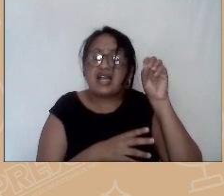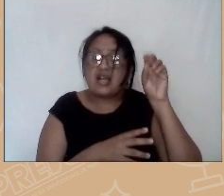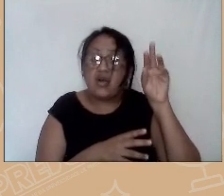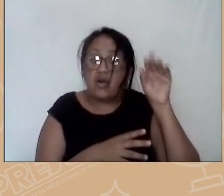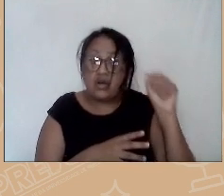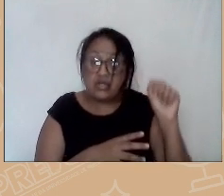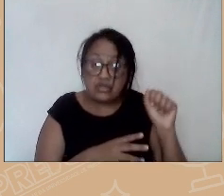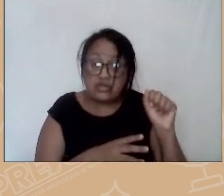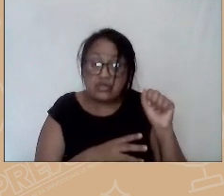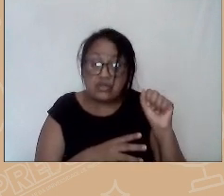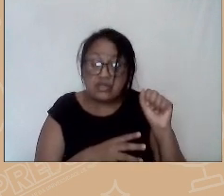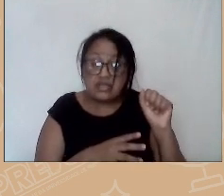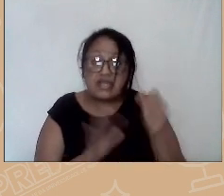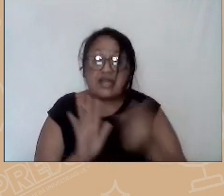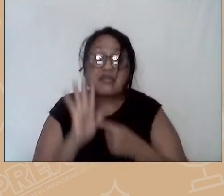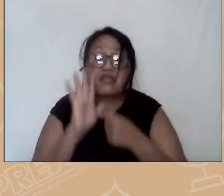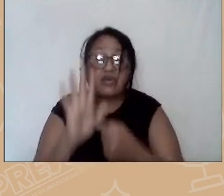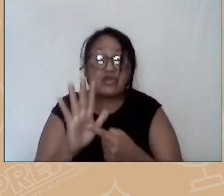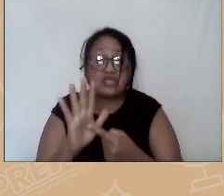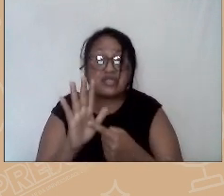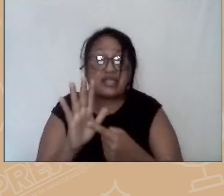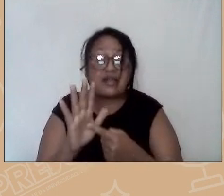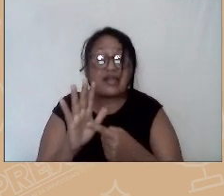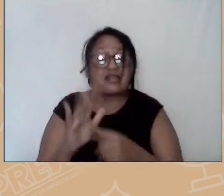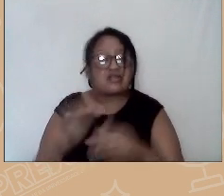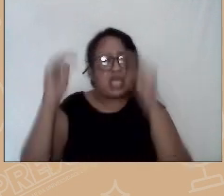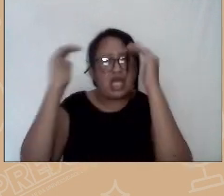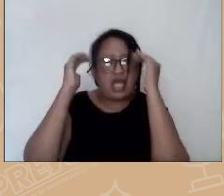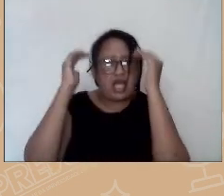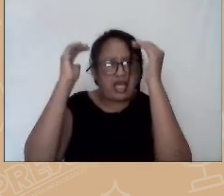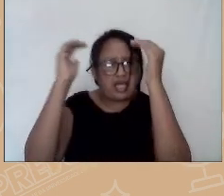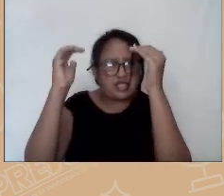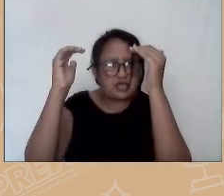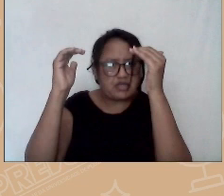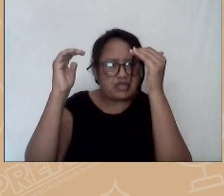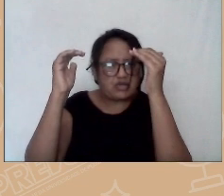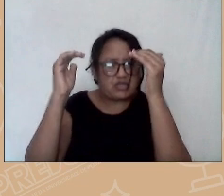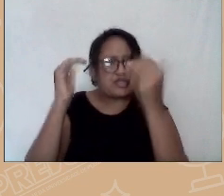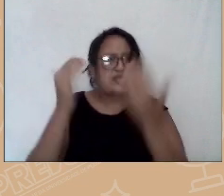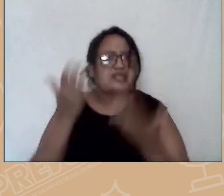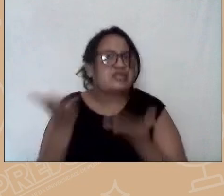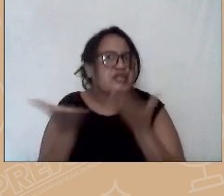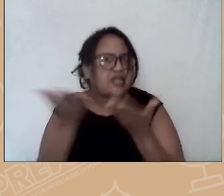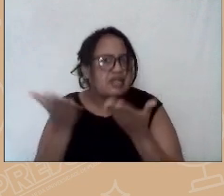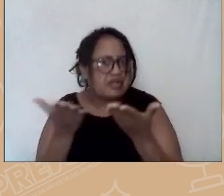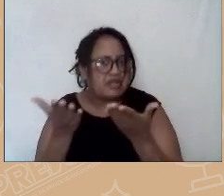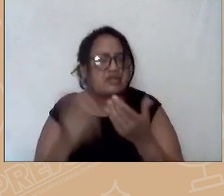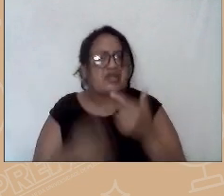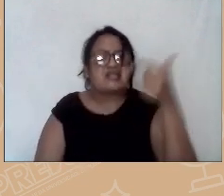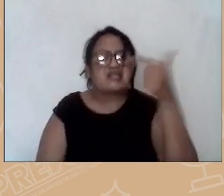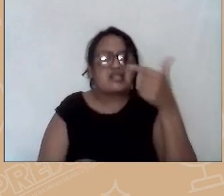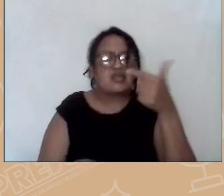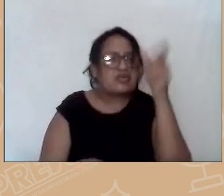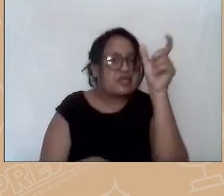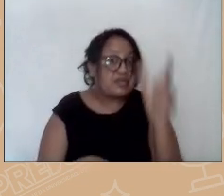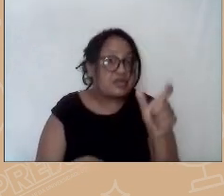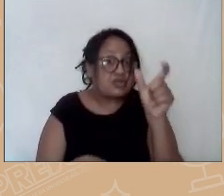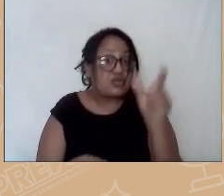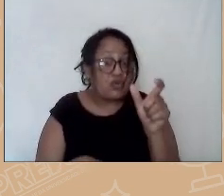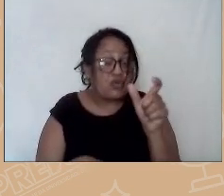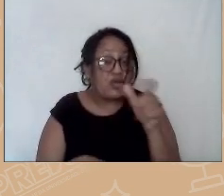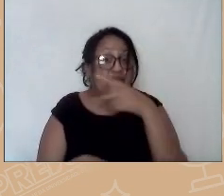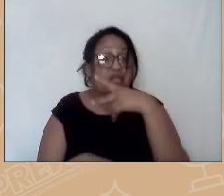reforçada pela forma respeitosa de tratamento segundo a pessoa do plural a